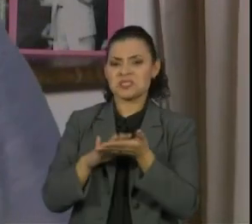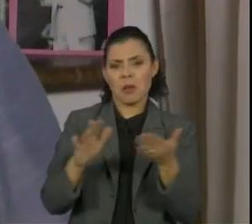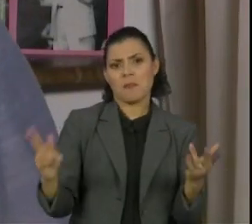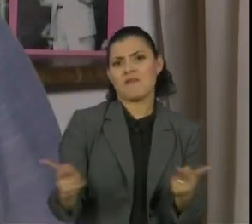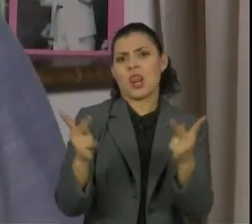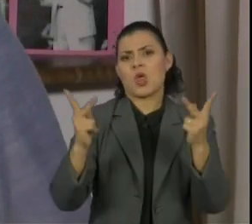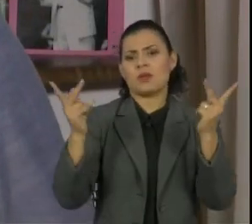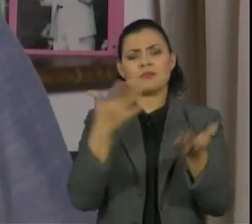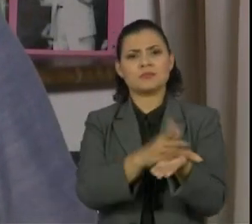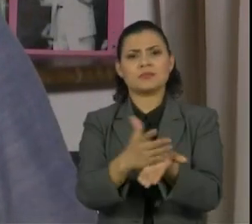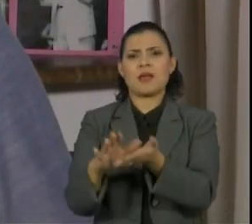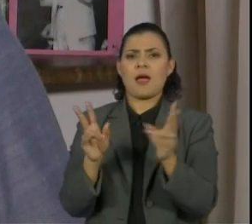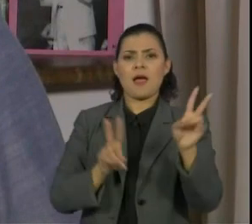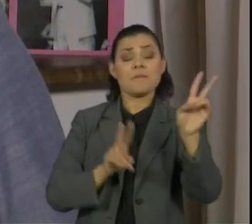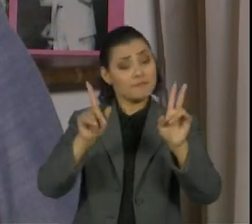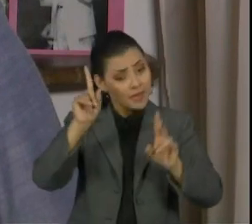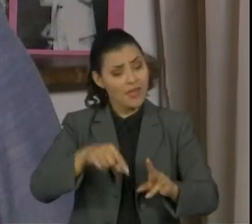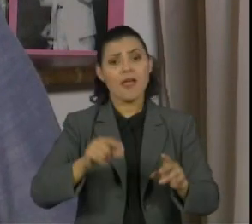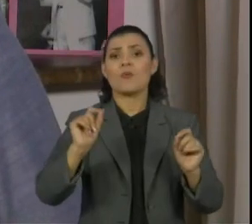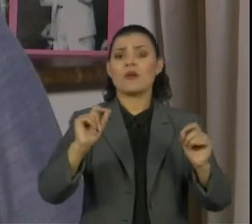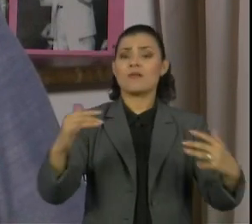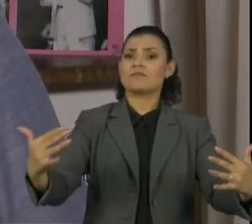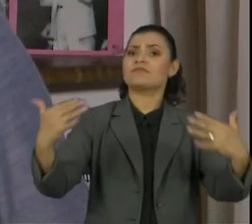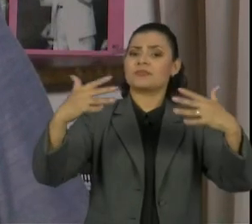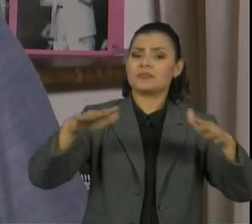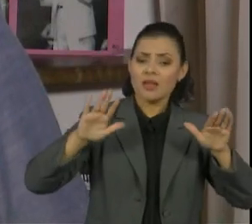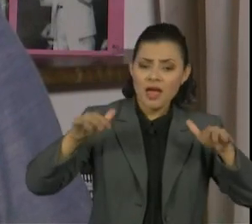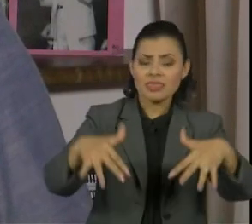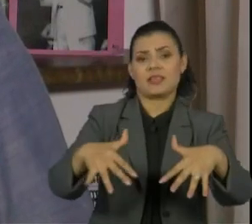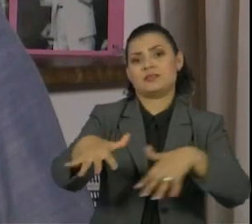mundo do samba, acho que é uma maneira da gente chamar atenção para esse mundo